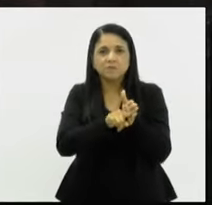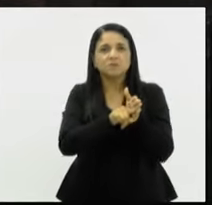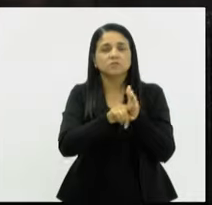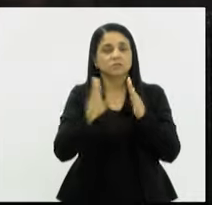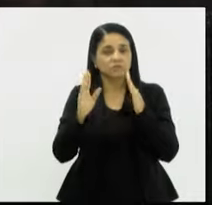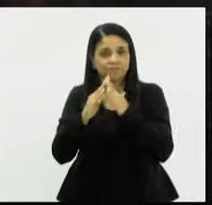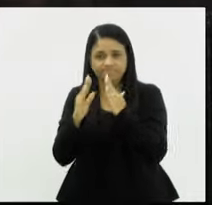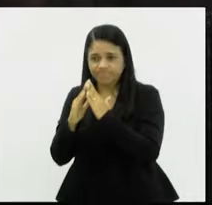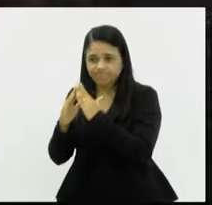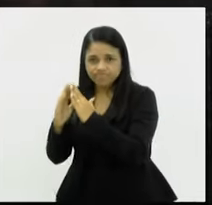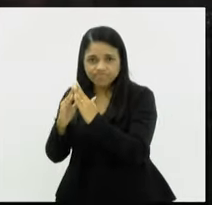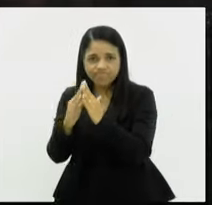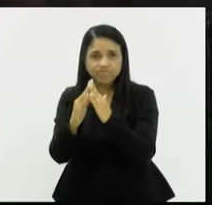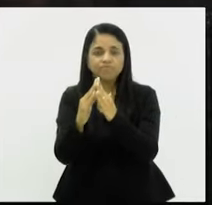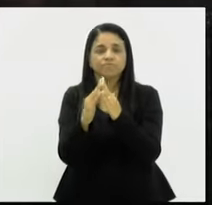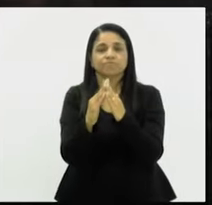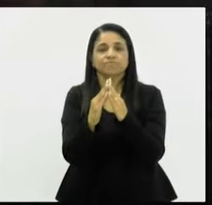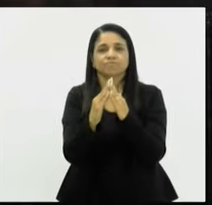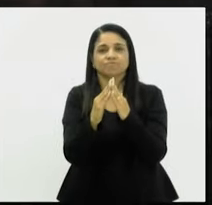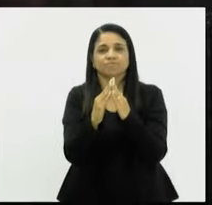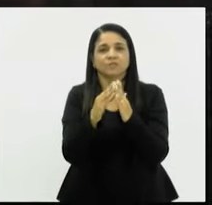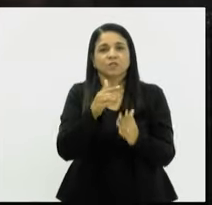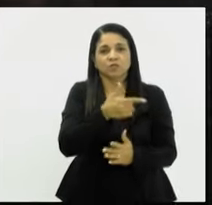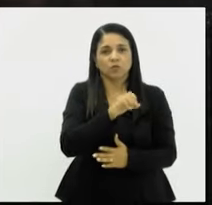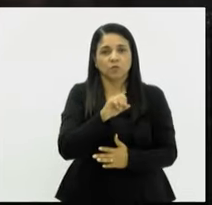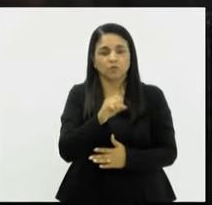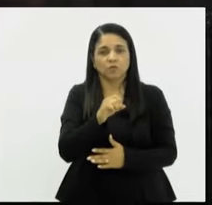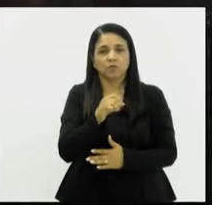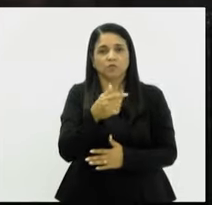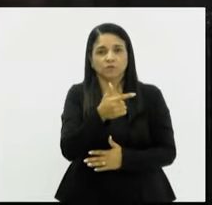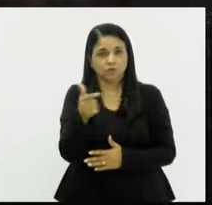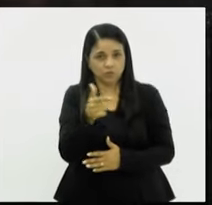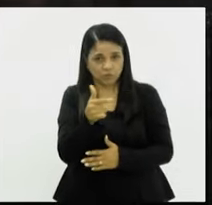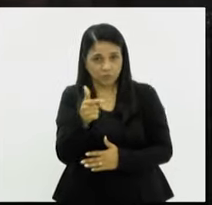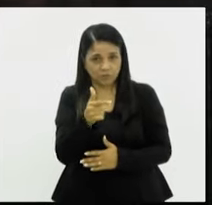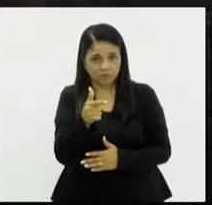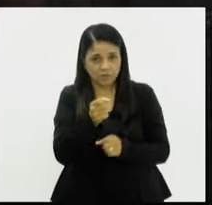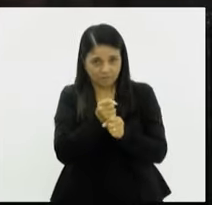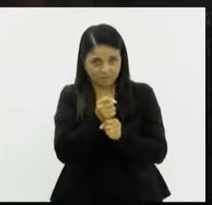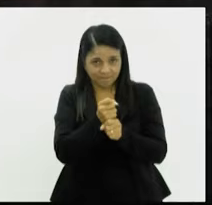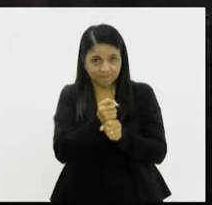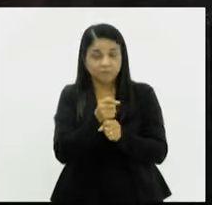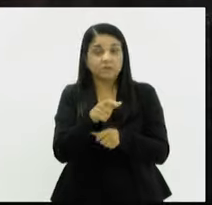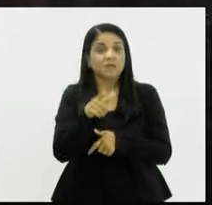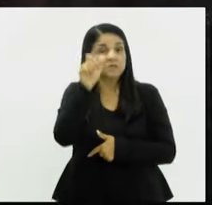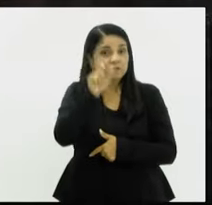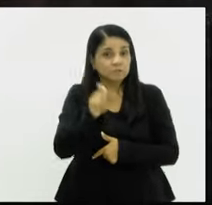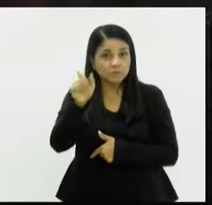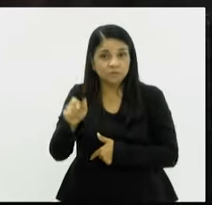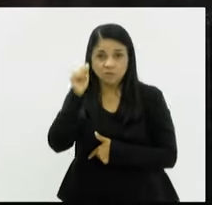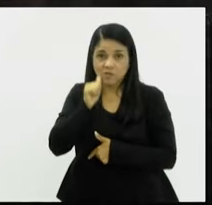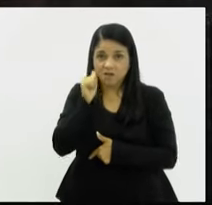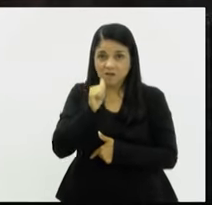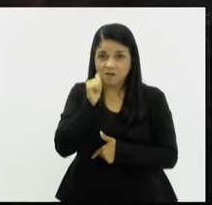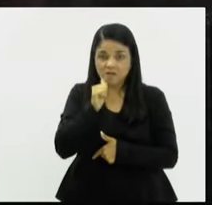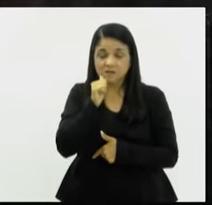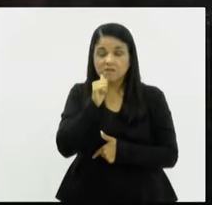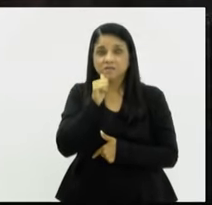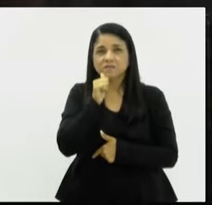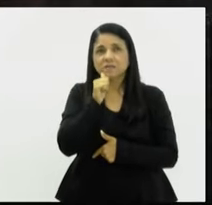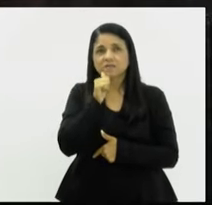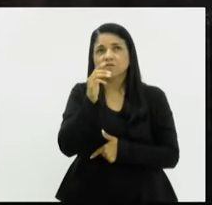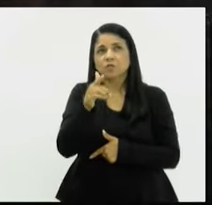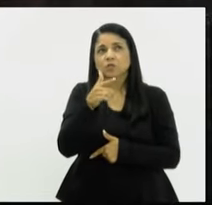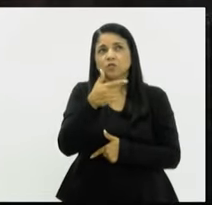Domicílio Contínua, em 2022, as mulheres, na verdade, essa amostra foi